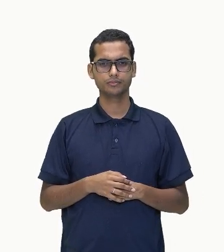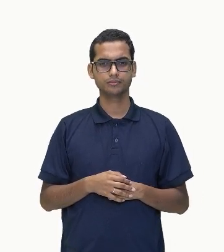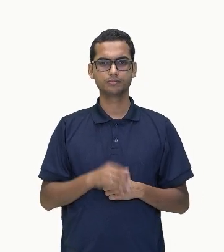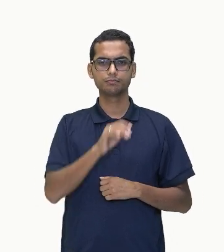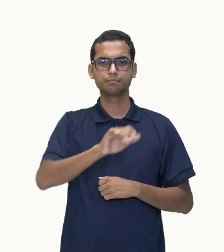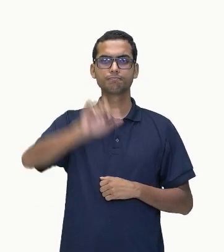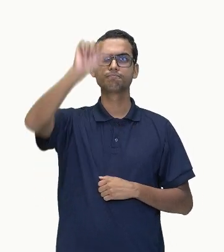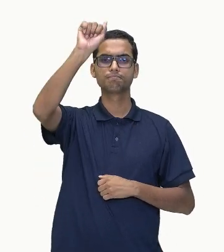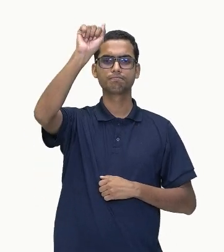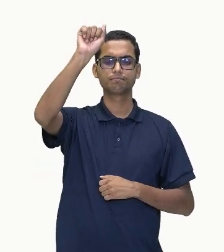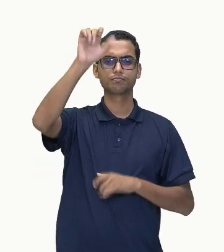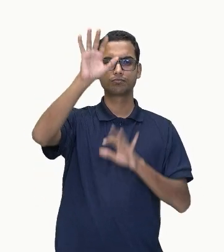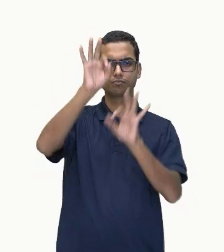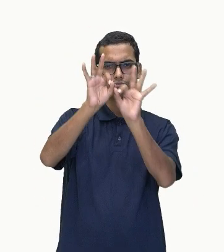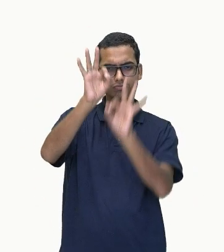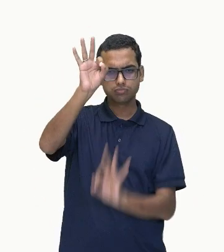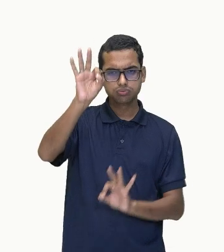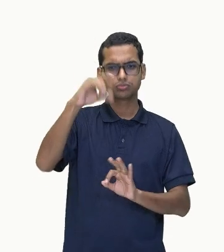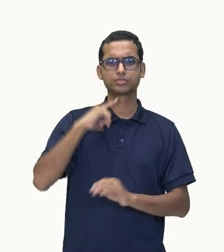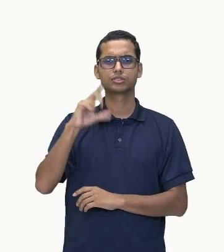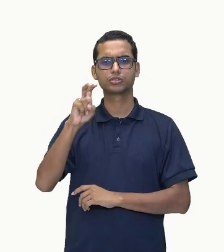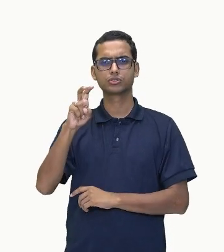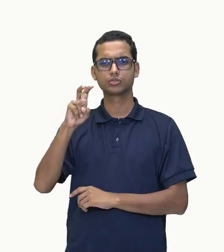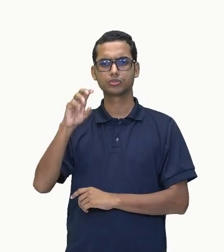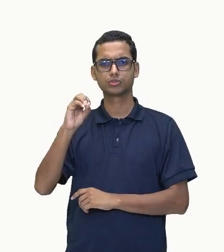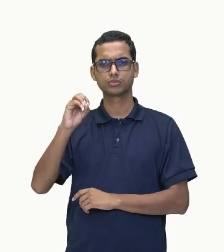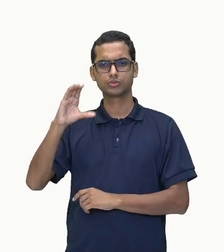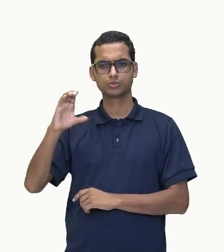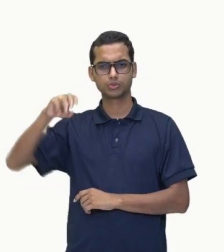50 centímetros de raio, ou seja,